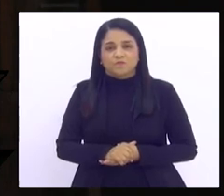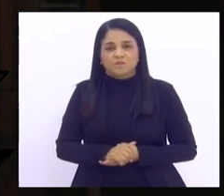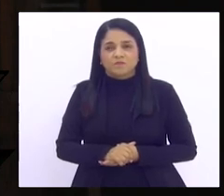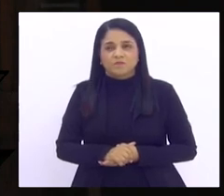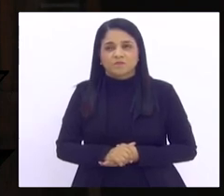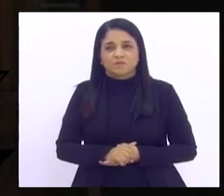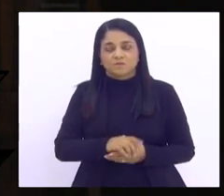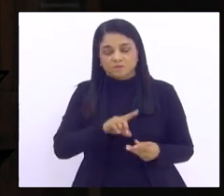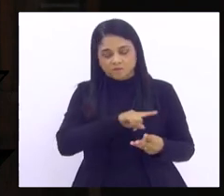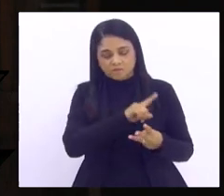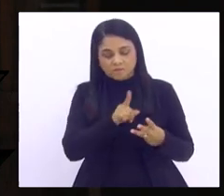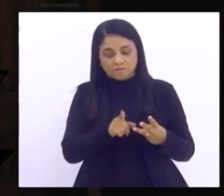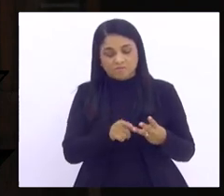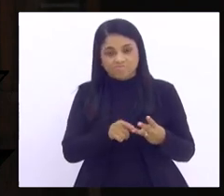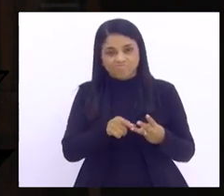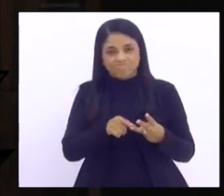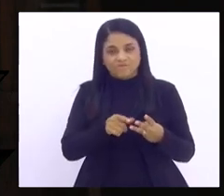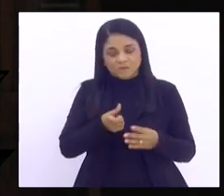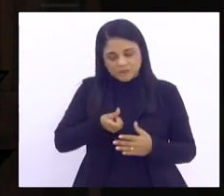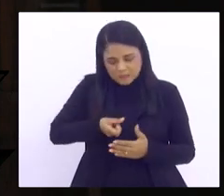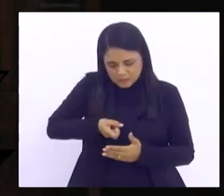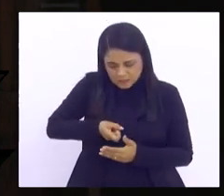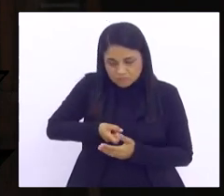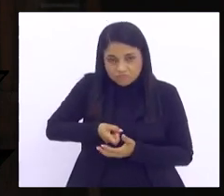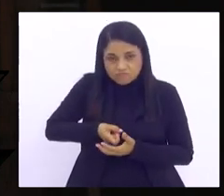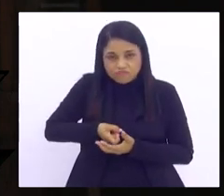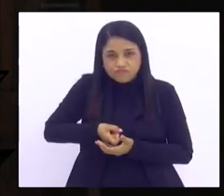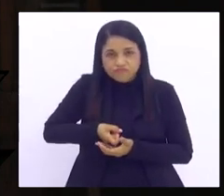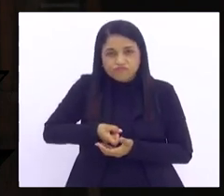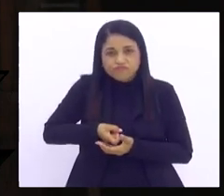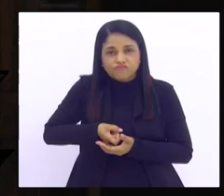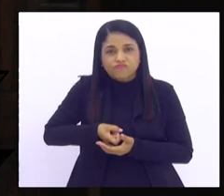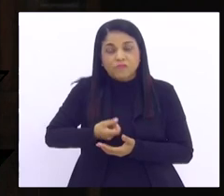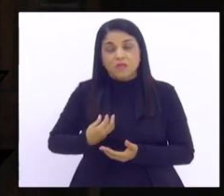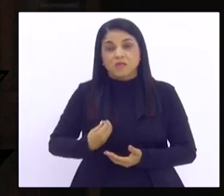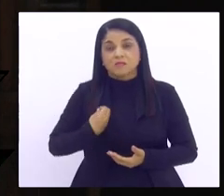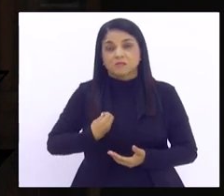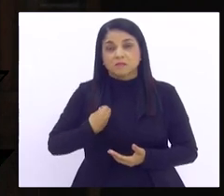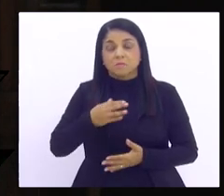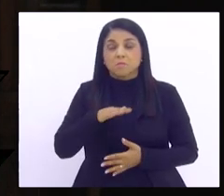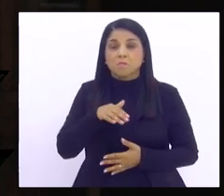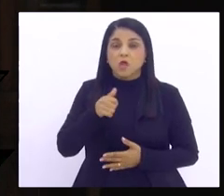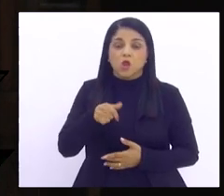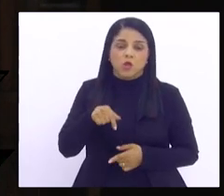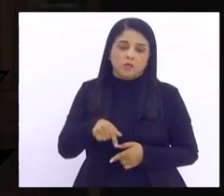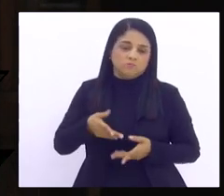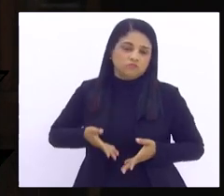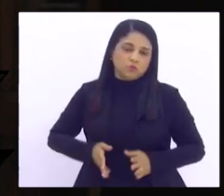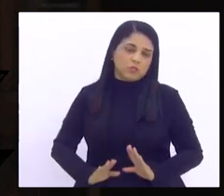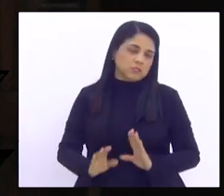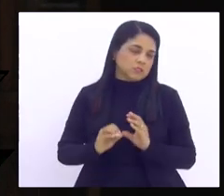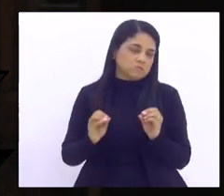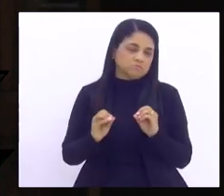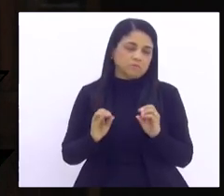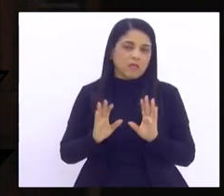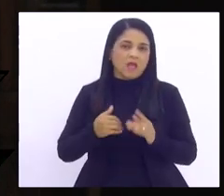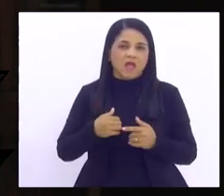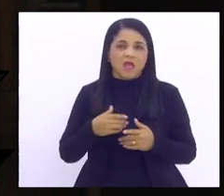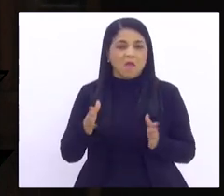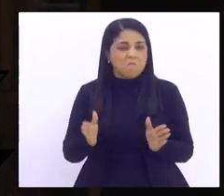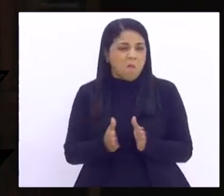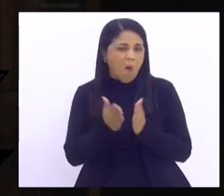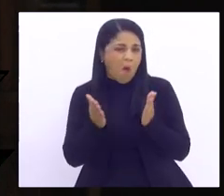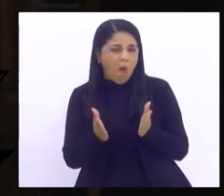Temem-se também para o nascituro condições de existência tais que levam a pensar que seria melhor ele não nascer. Ah, vão ser